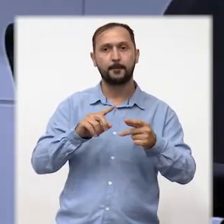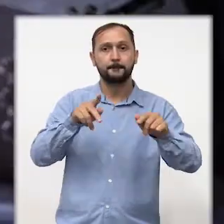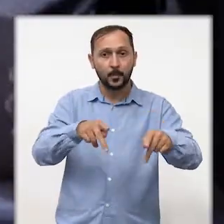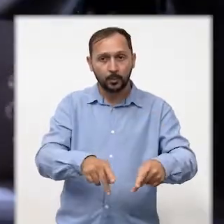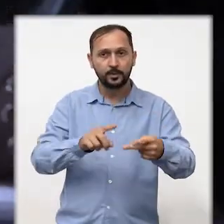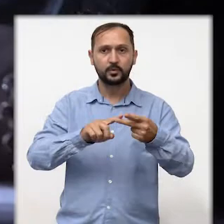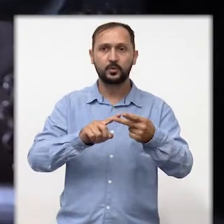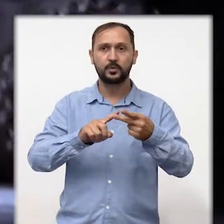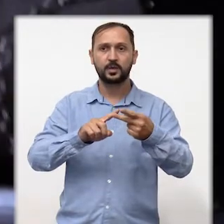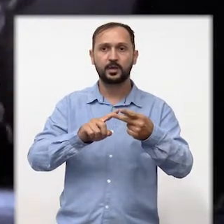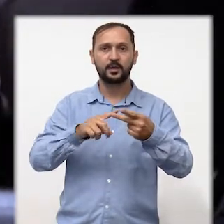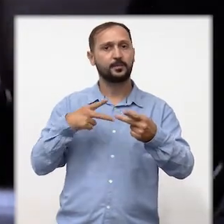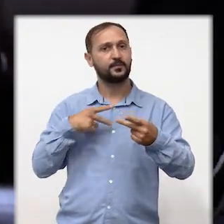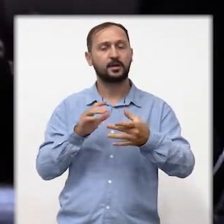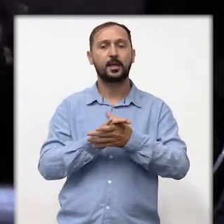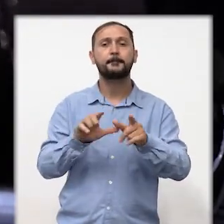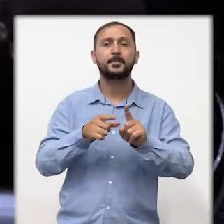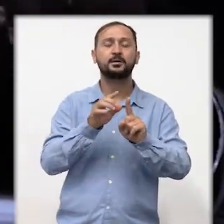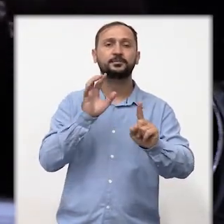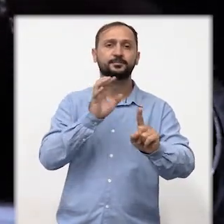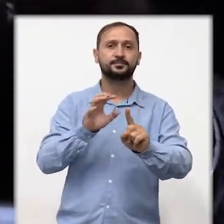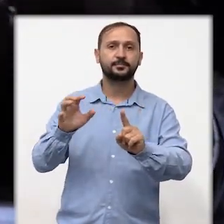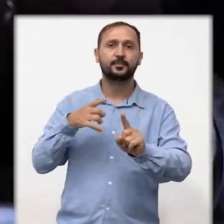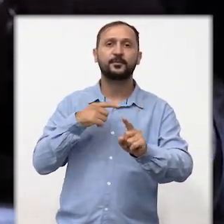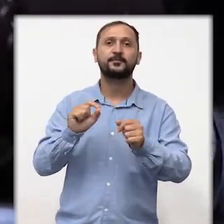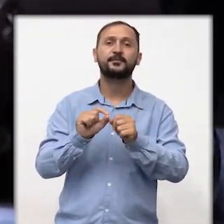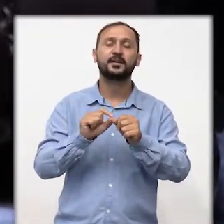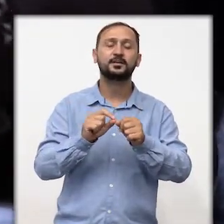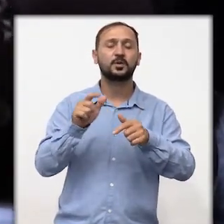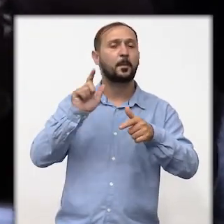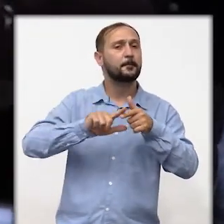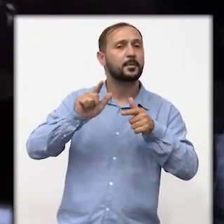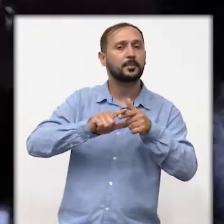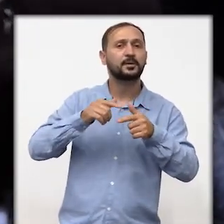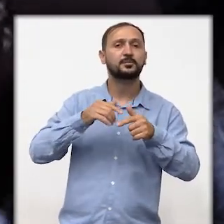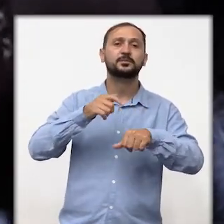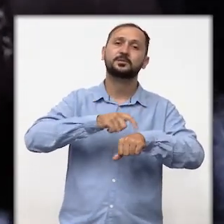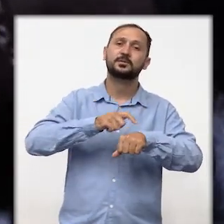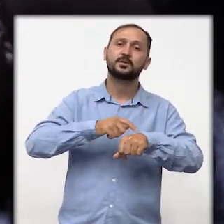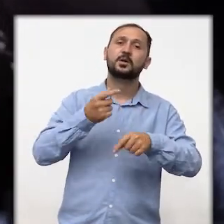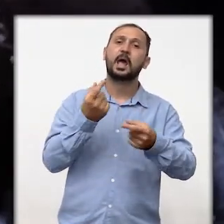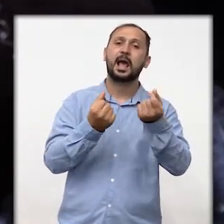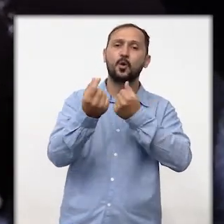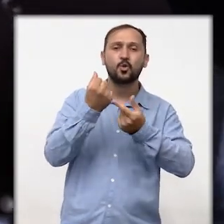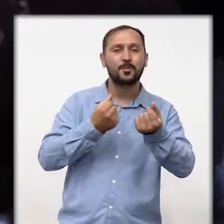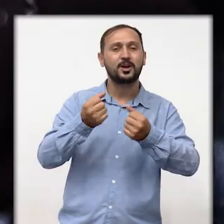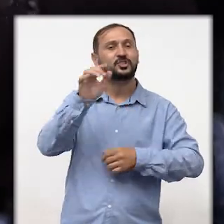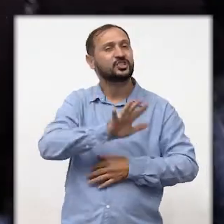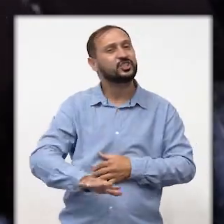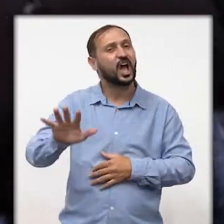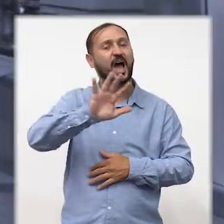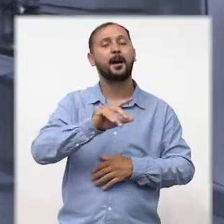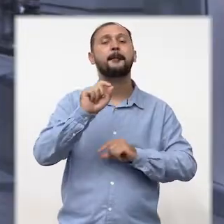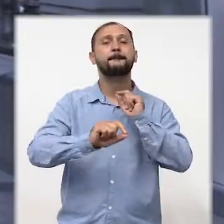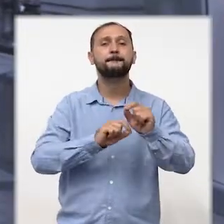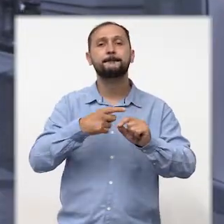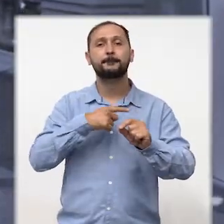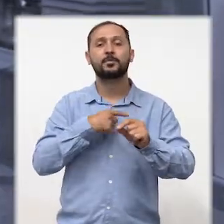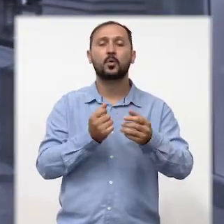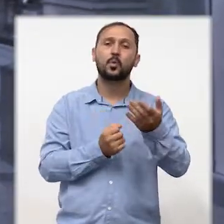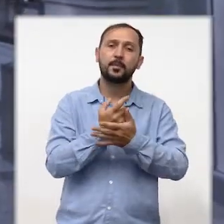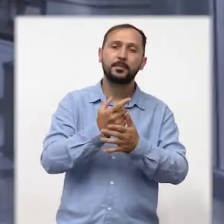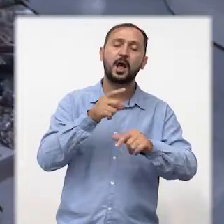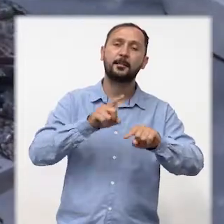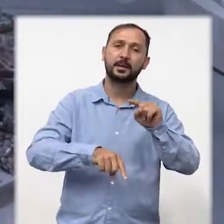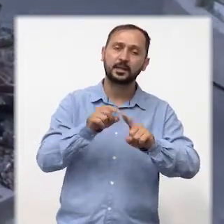privada. Só que a redução no ritmo de contaminação gerou um efeito cascata na atividade econômica como um todo, com a redução no